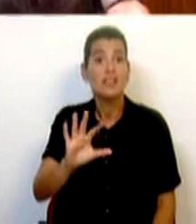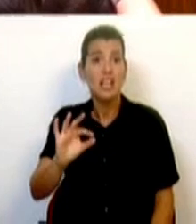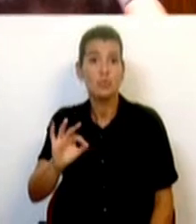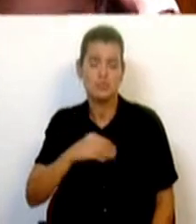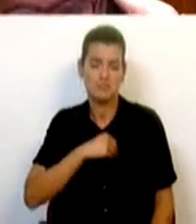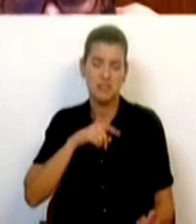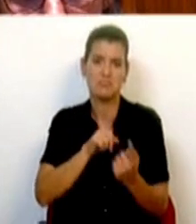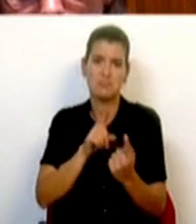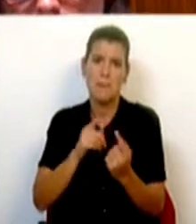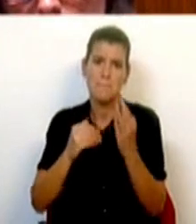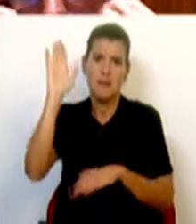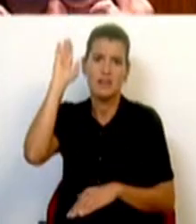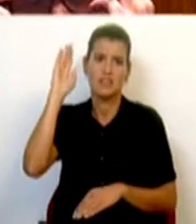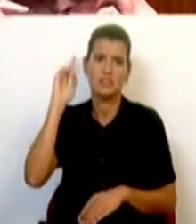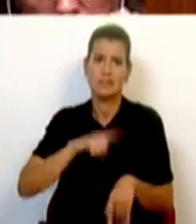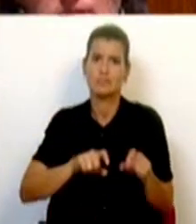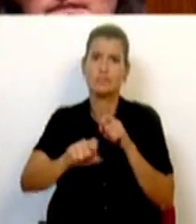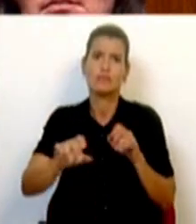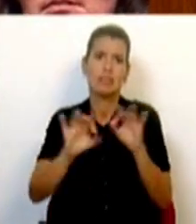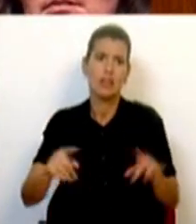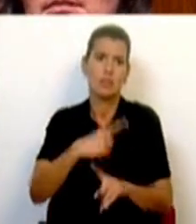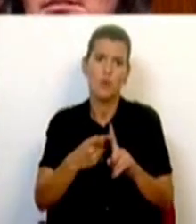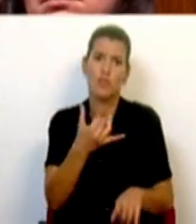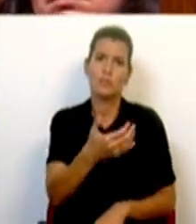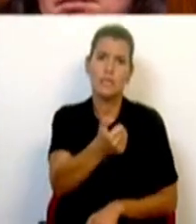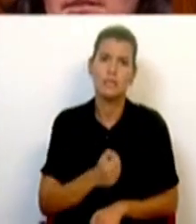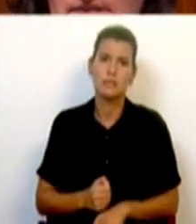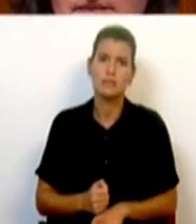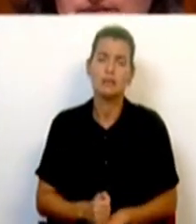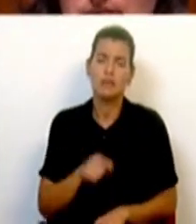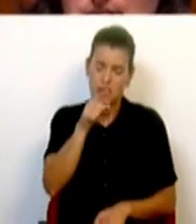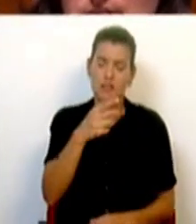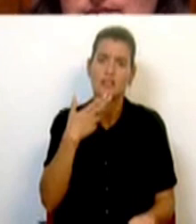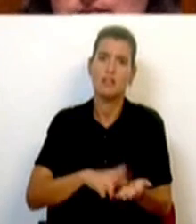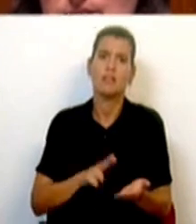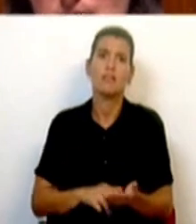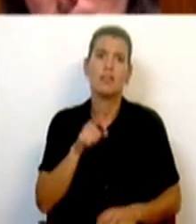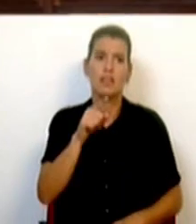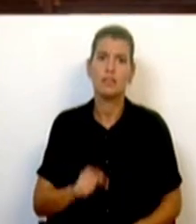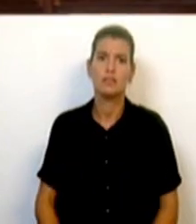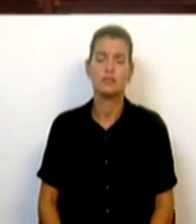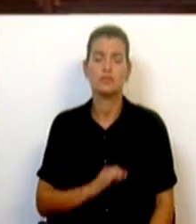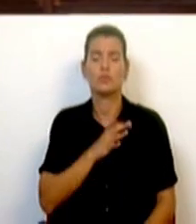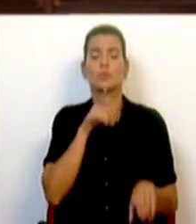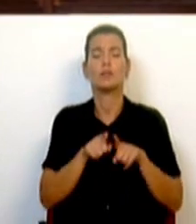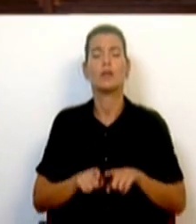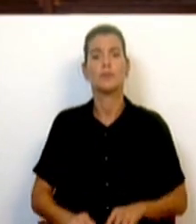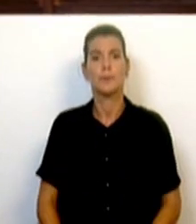2.120.614 consultas do que tínhamos no mesmo período de 2015. Esta é a realidade, Sr. Deputado.